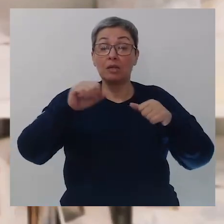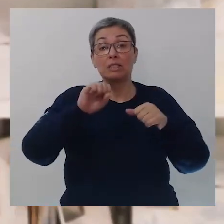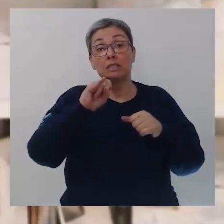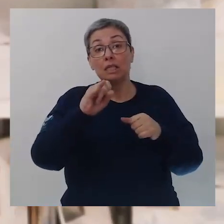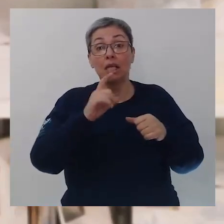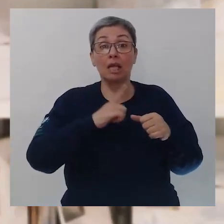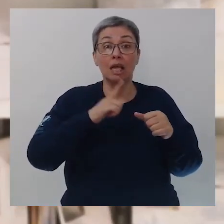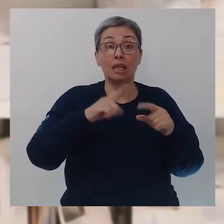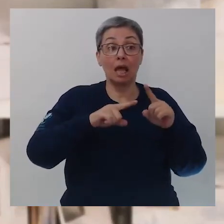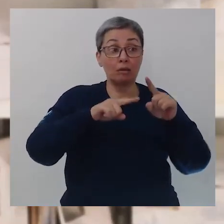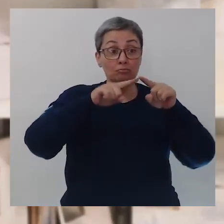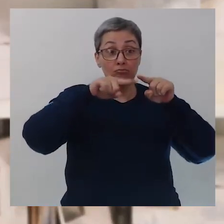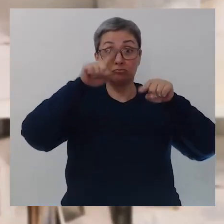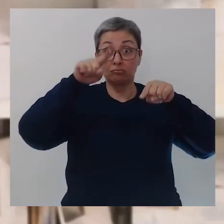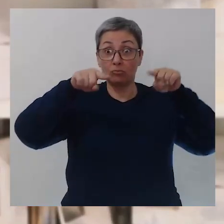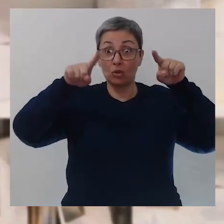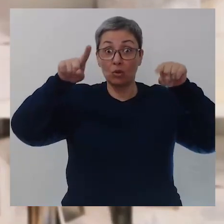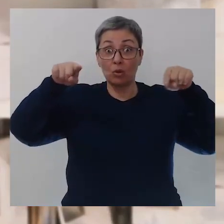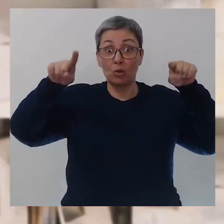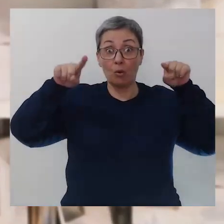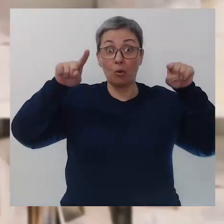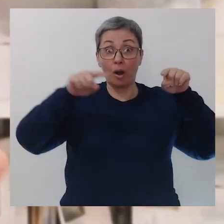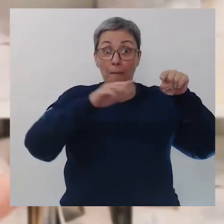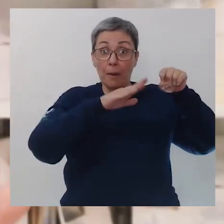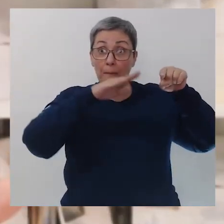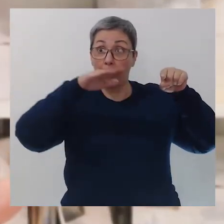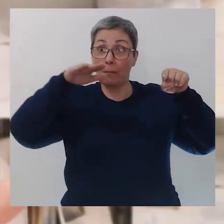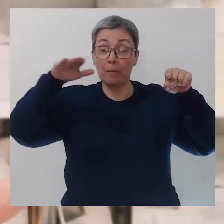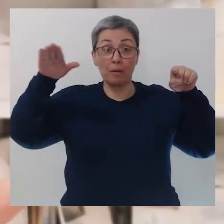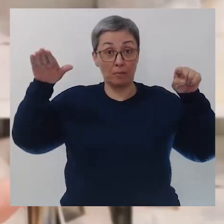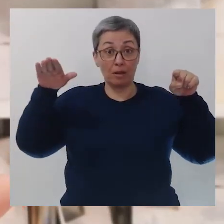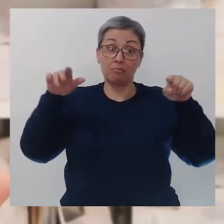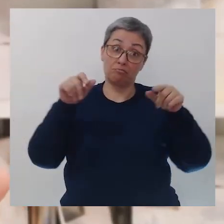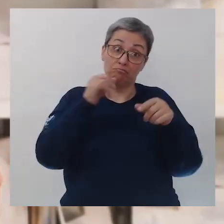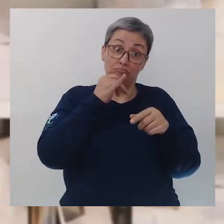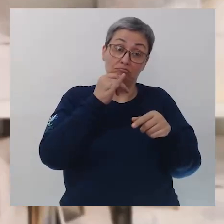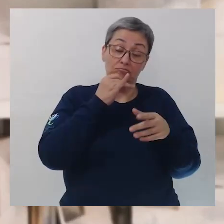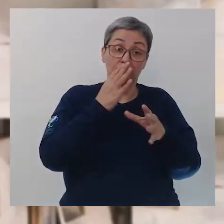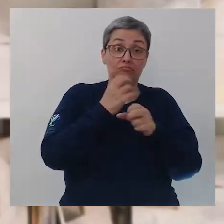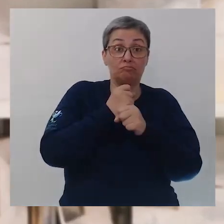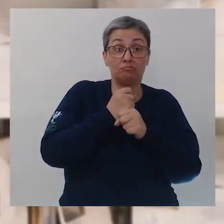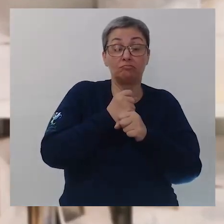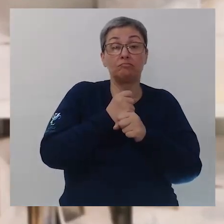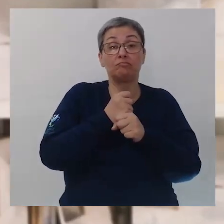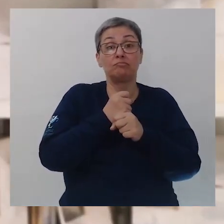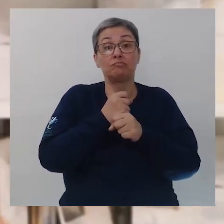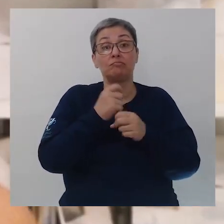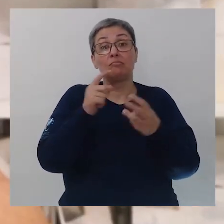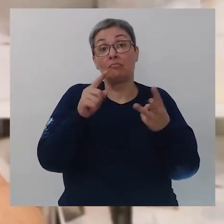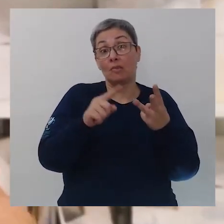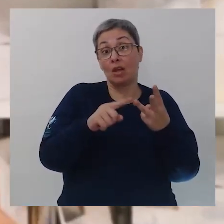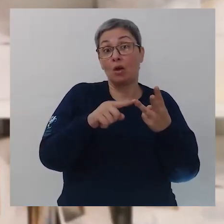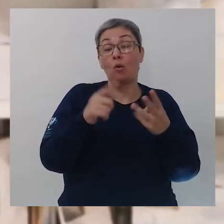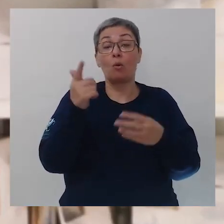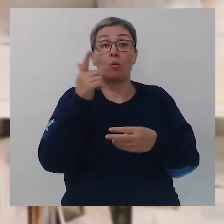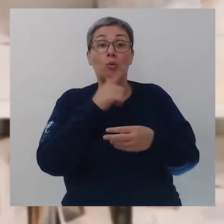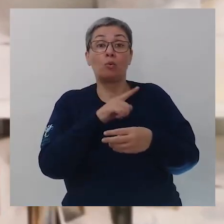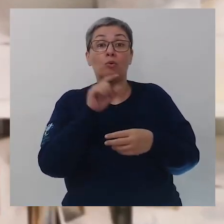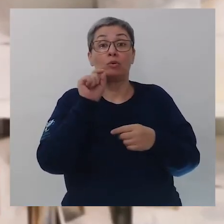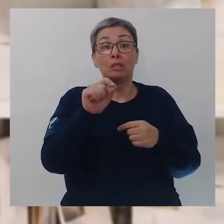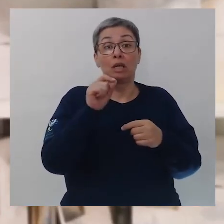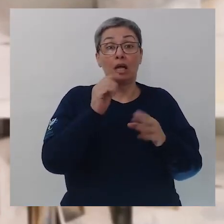há ou não simetria na distribuição dos dados, por exemplo, né? Você